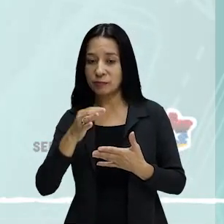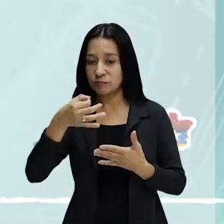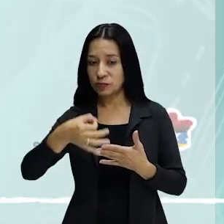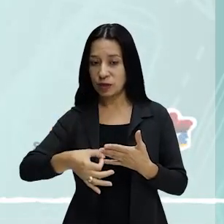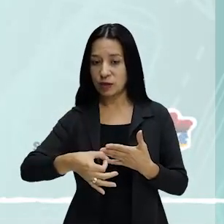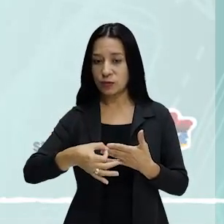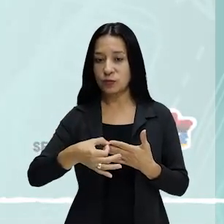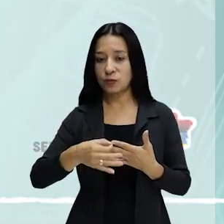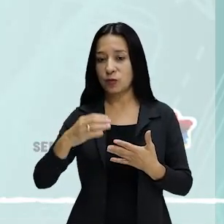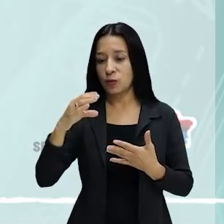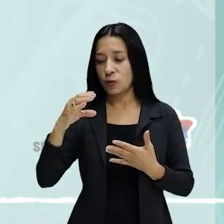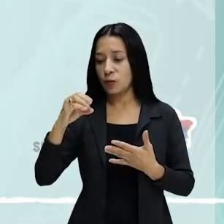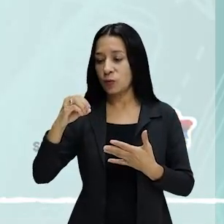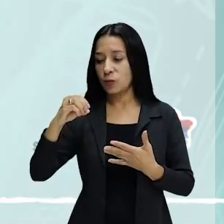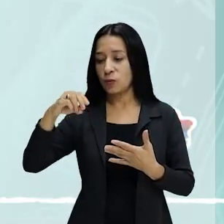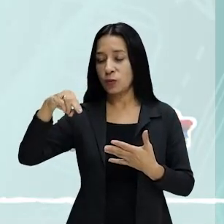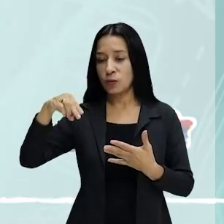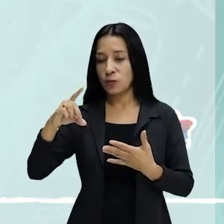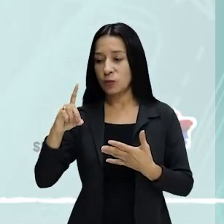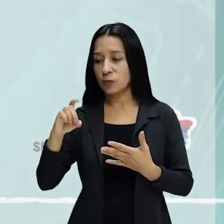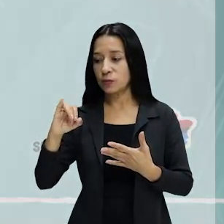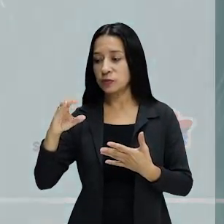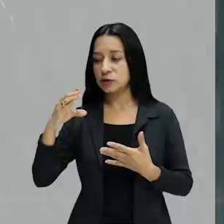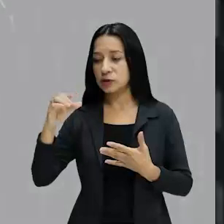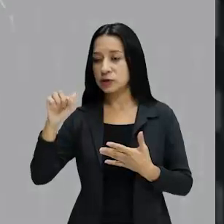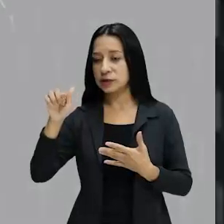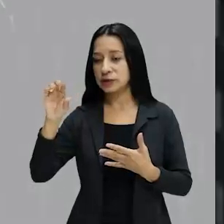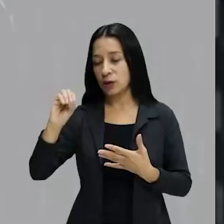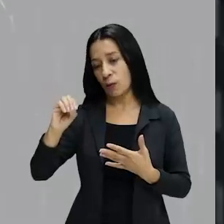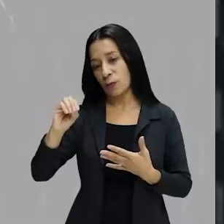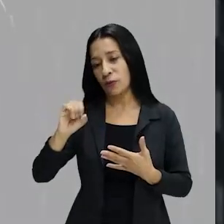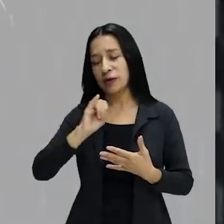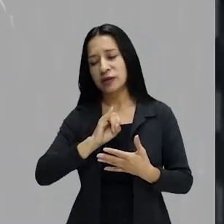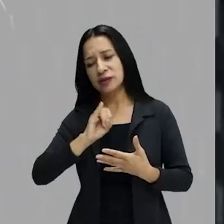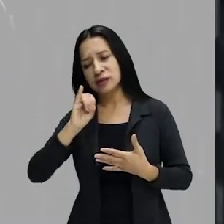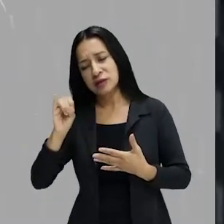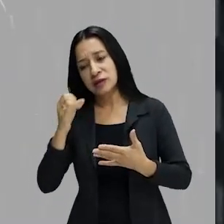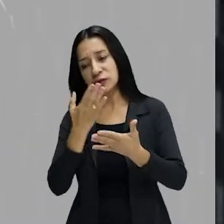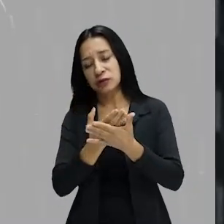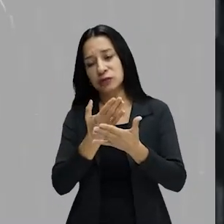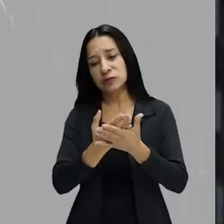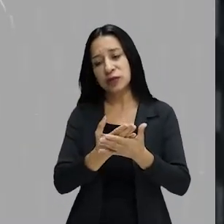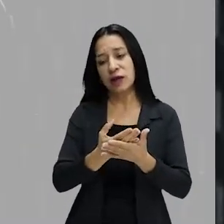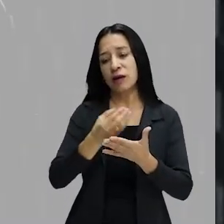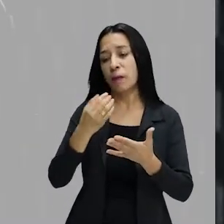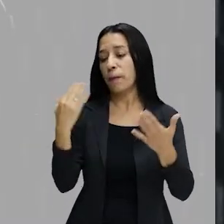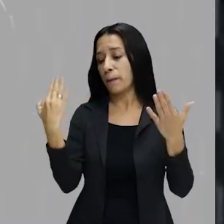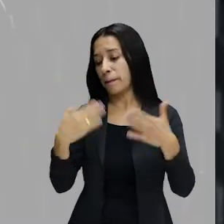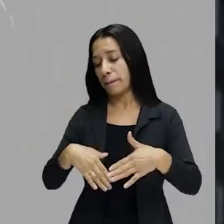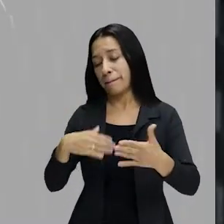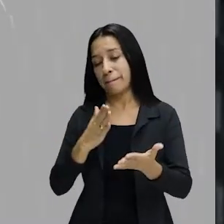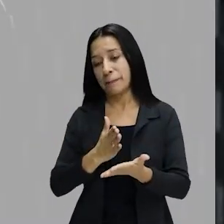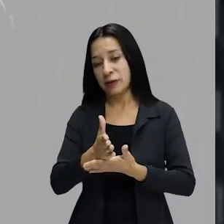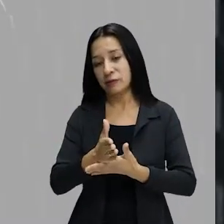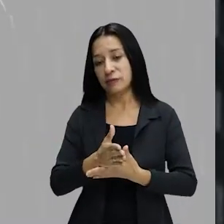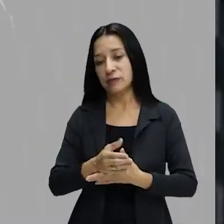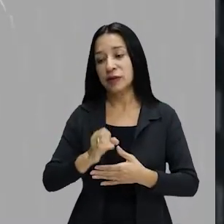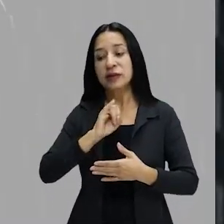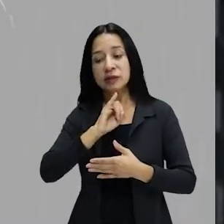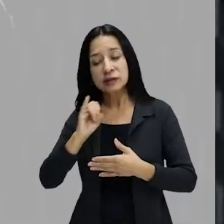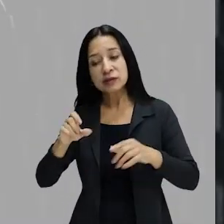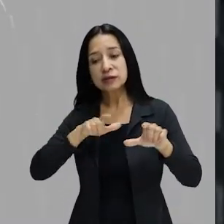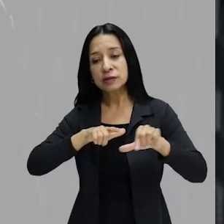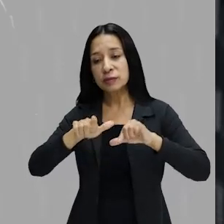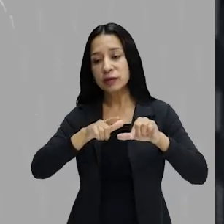Condição, gente. Se você estudar, você vai se sair bem nas provas. Se você trabalhar, você vai ganhar